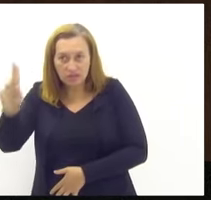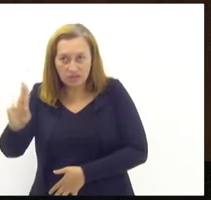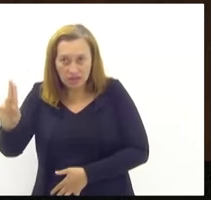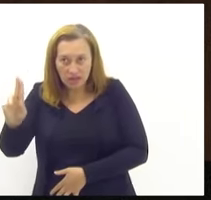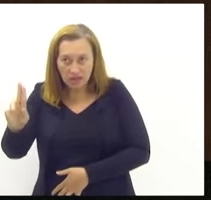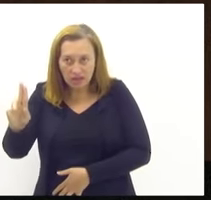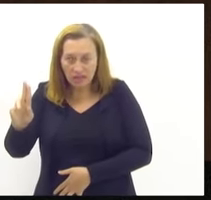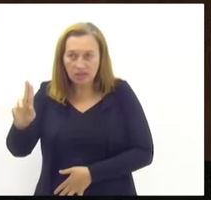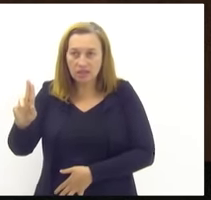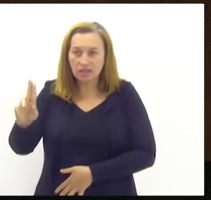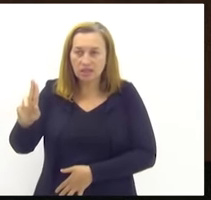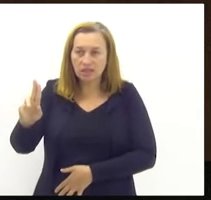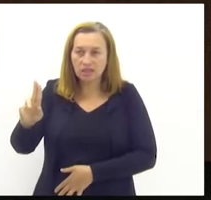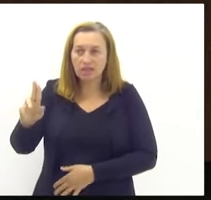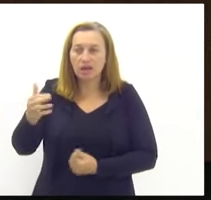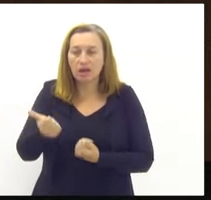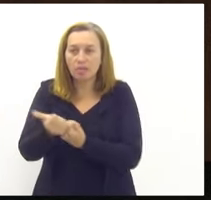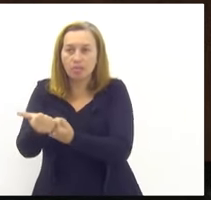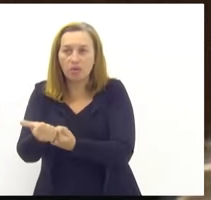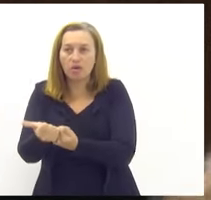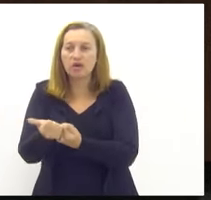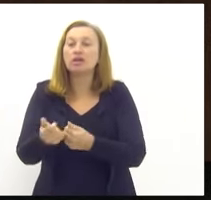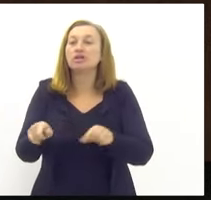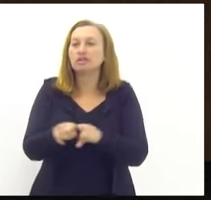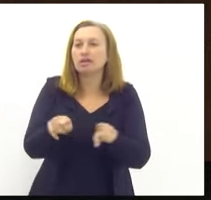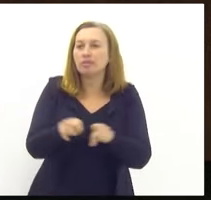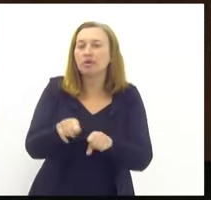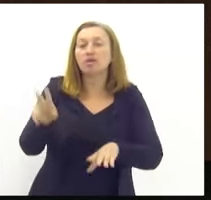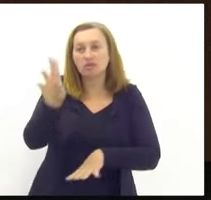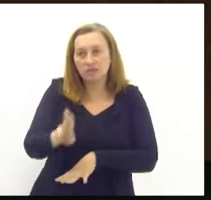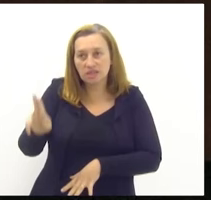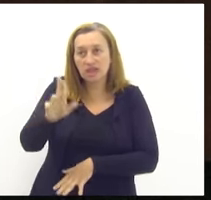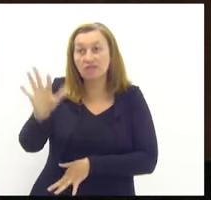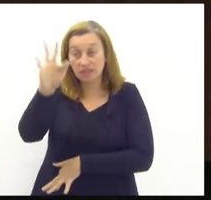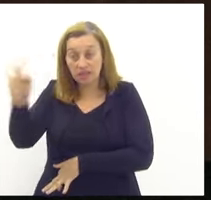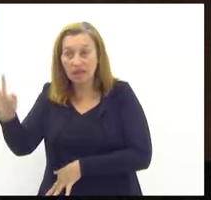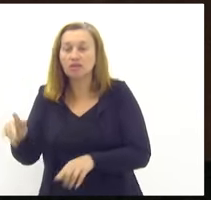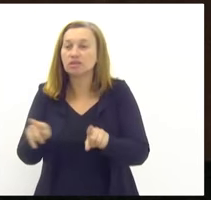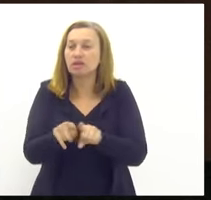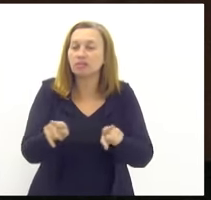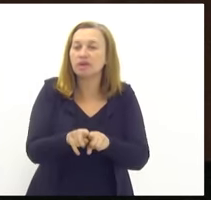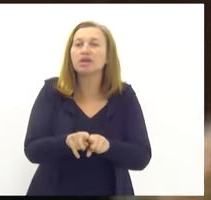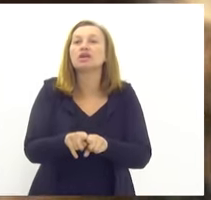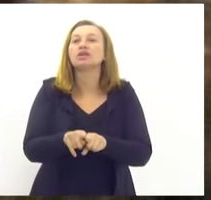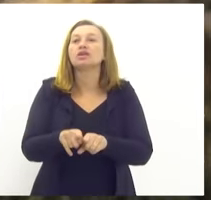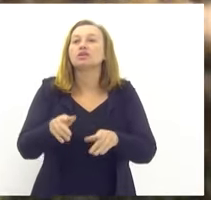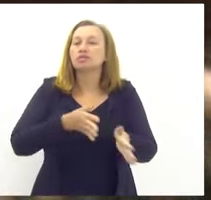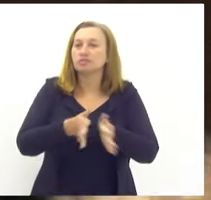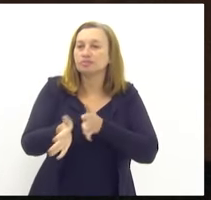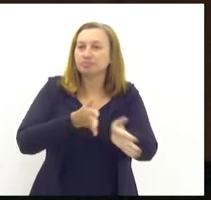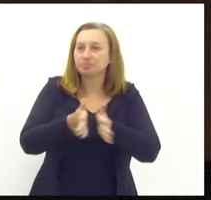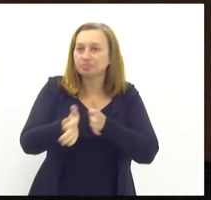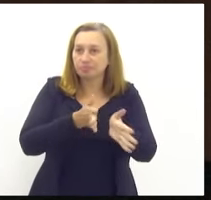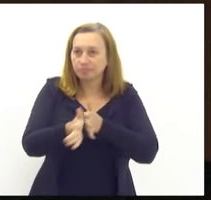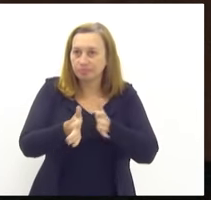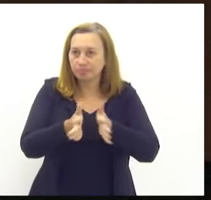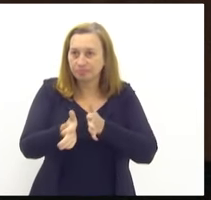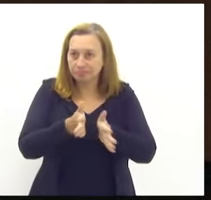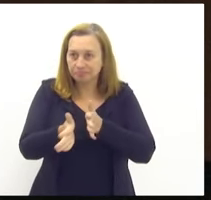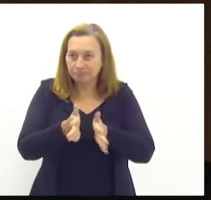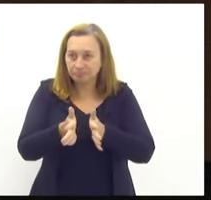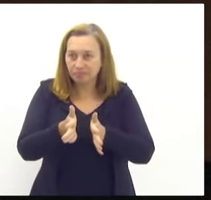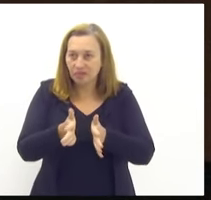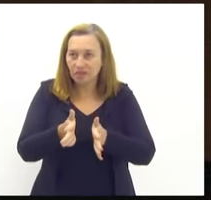mas que também hoje atinge as universidades federais falo de programas também de acesso às universidades privadas que